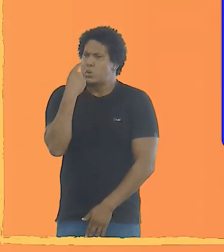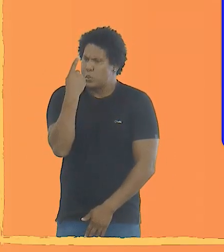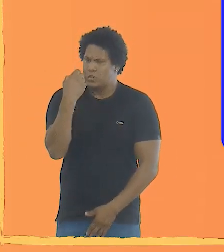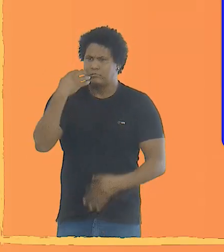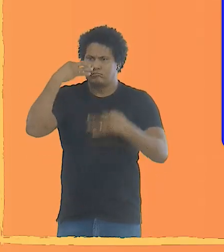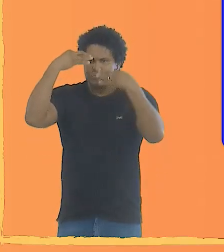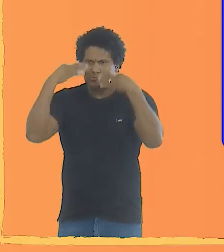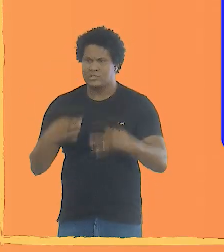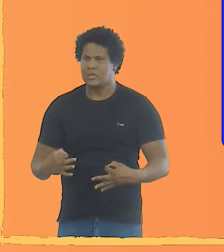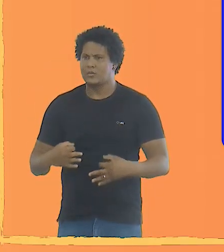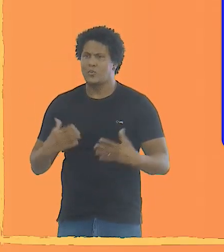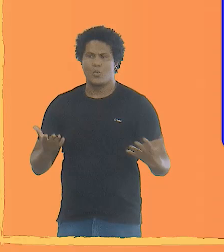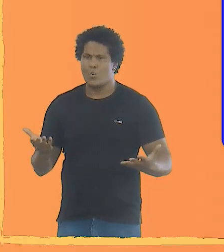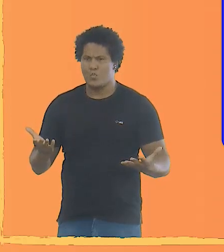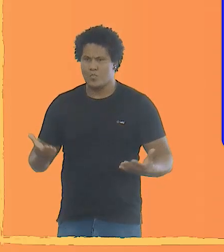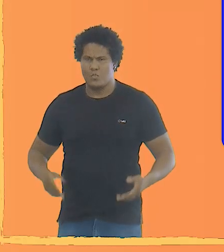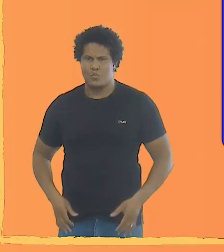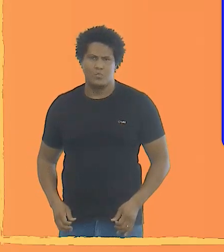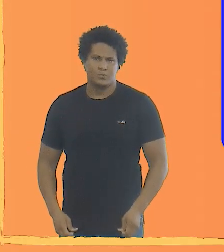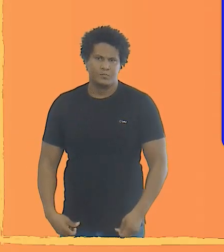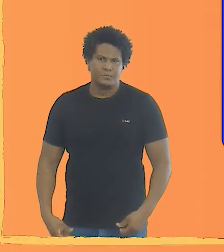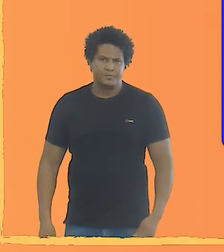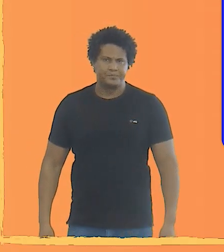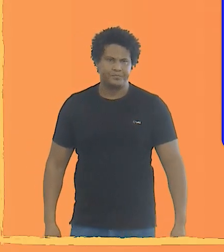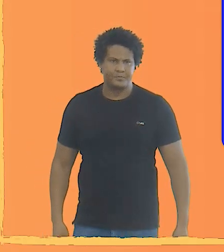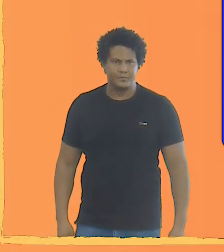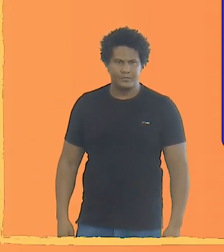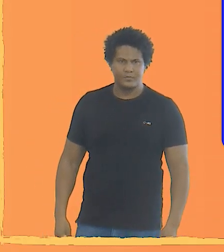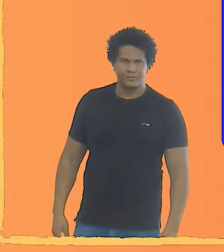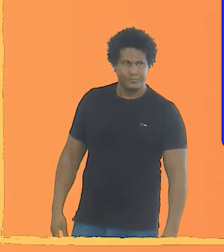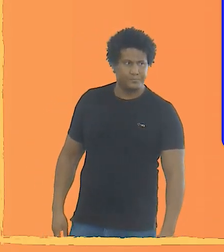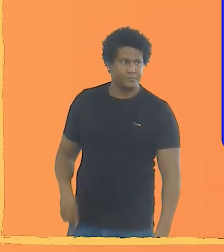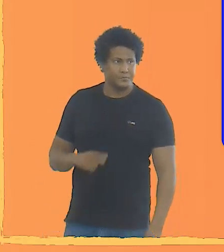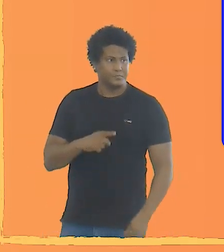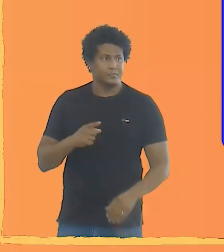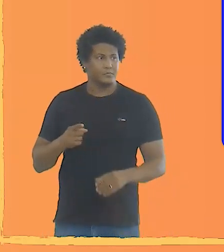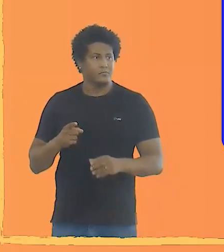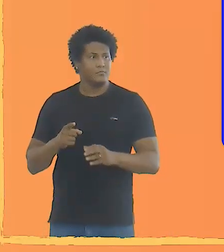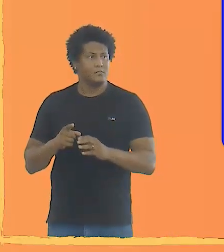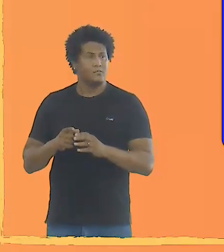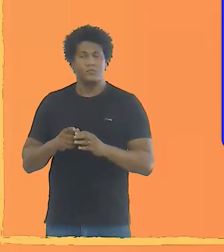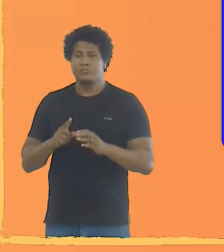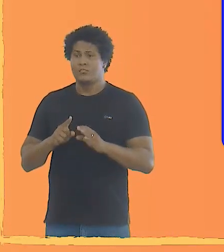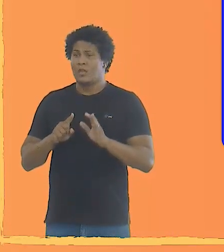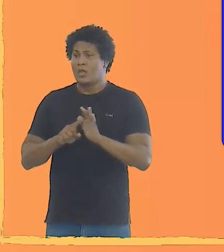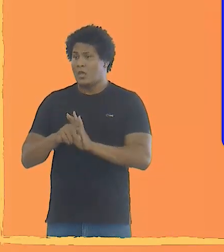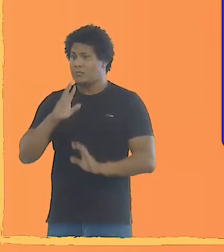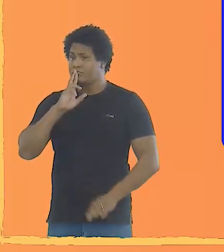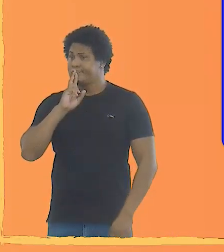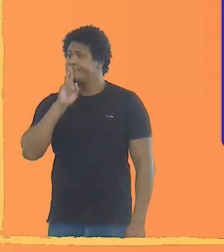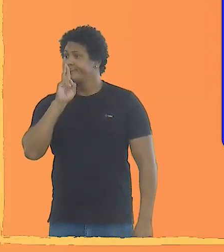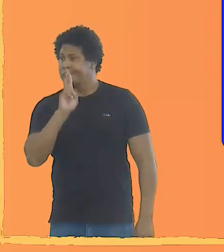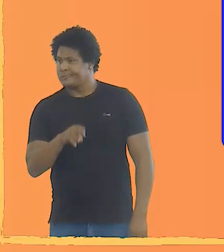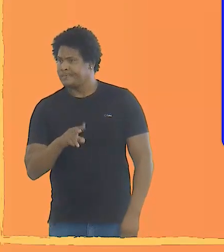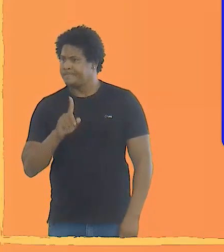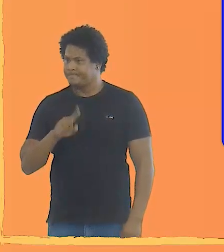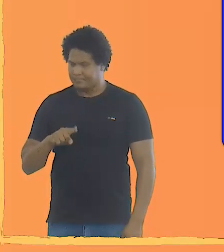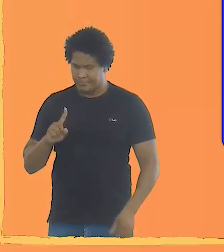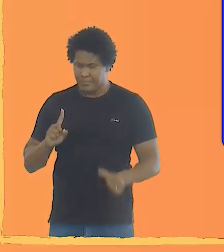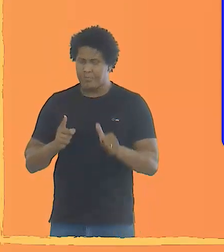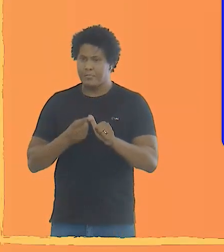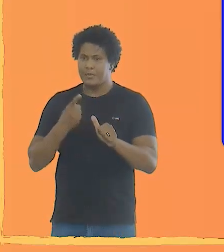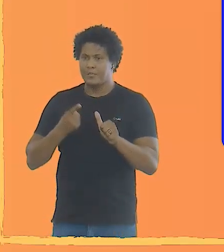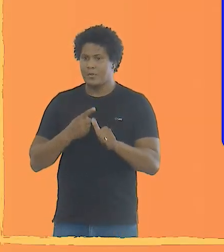resposta? Então, gente, para a gente resolver essa questão, a gente vai precisar de 2 coisas. Primeiro, é entender uma coisa que a gente chama